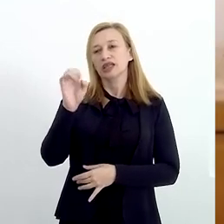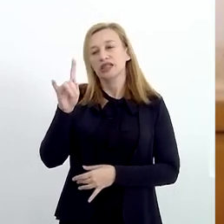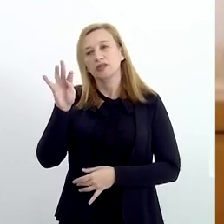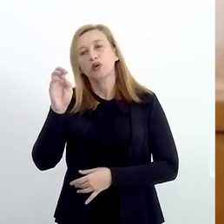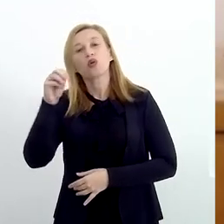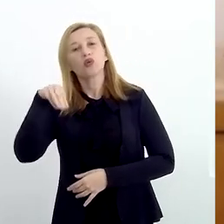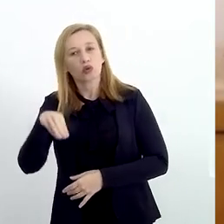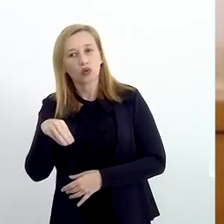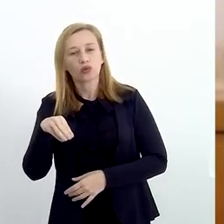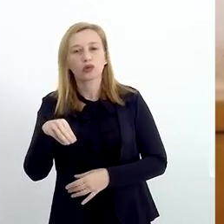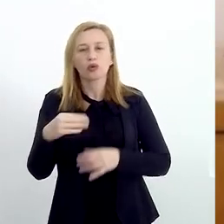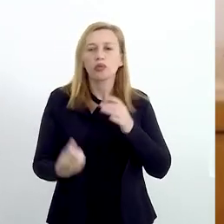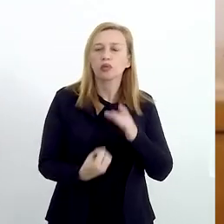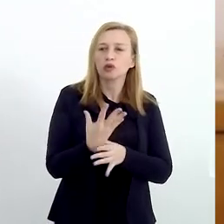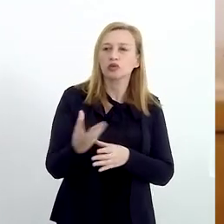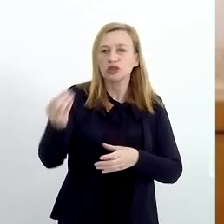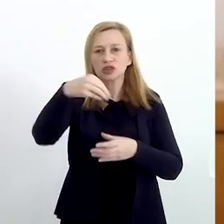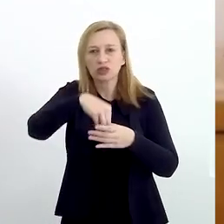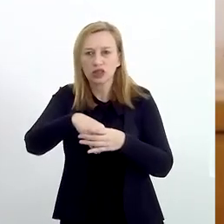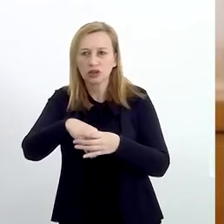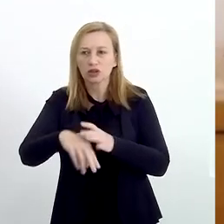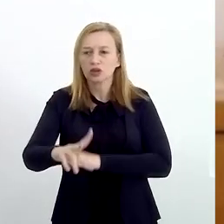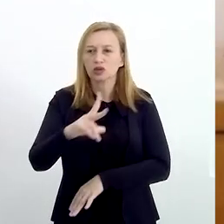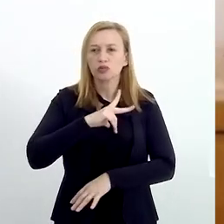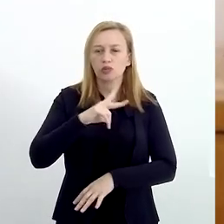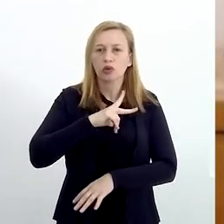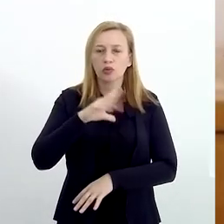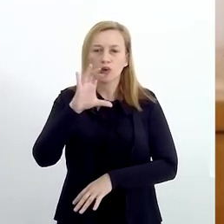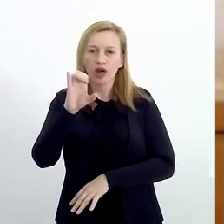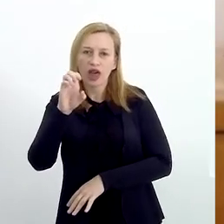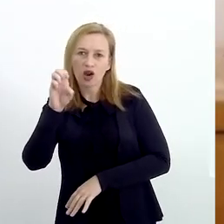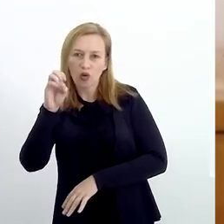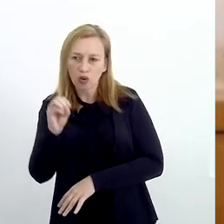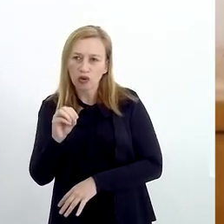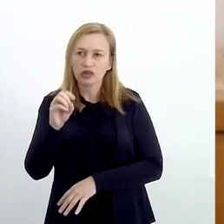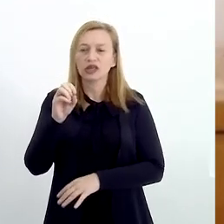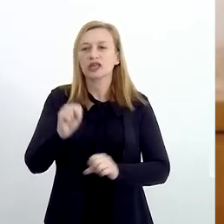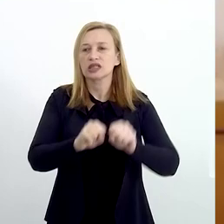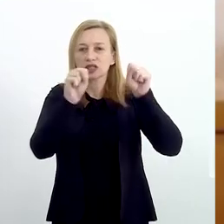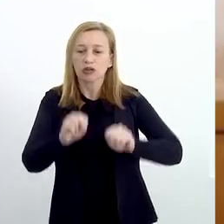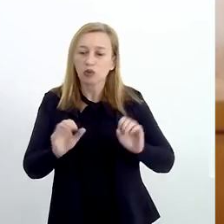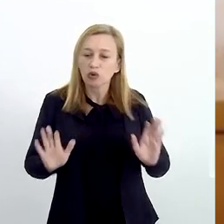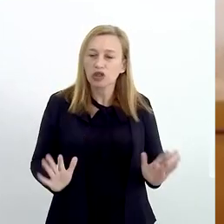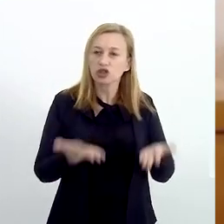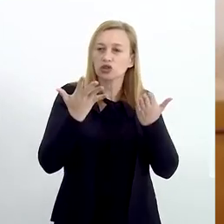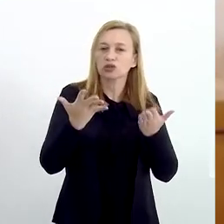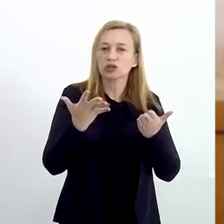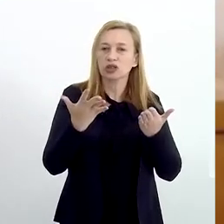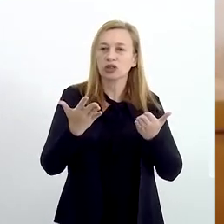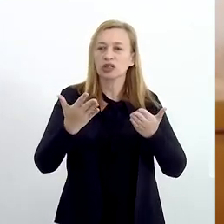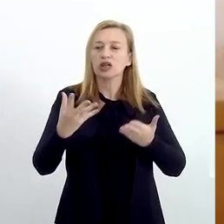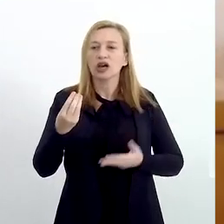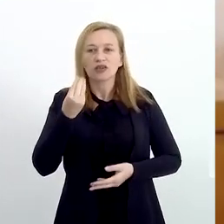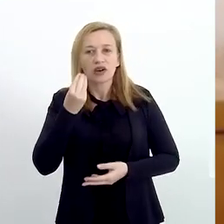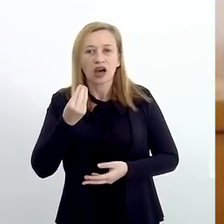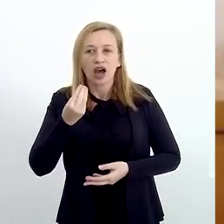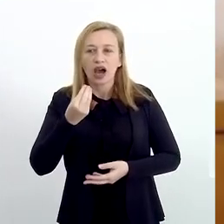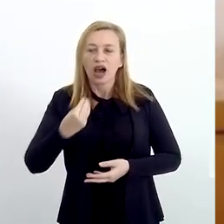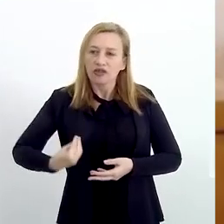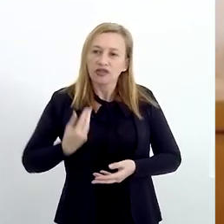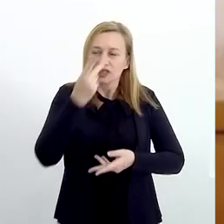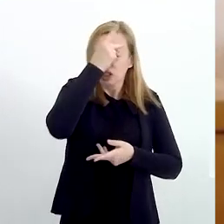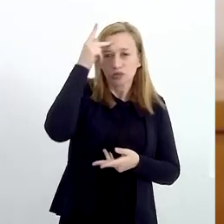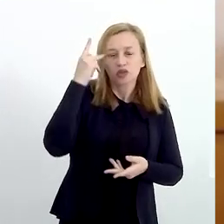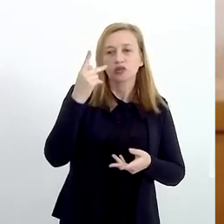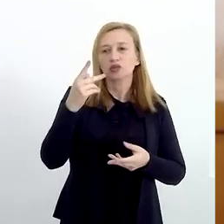e o reciclo tronco produz isso dentro do seu próprio sistema pois quando ele estimula a